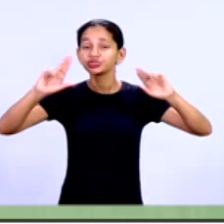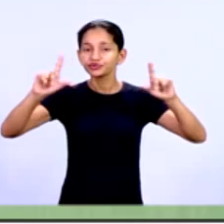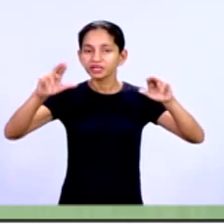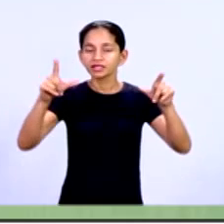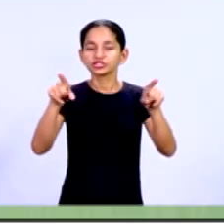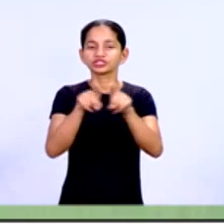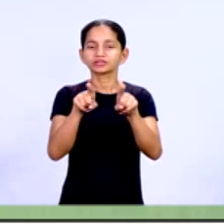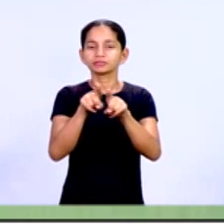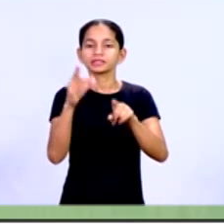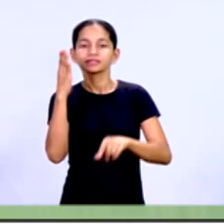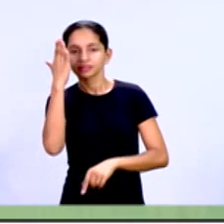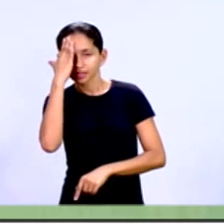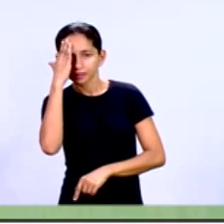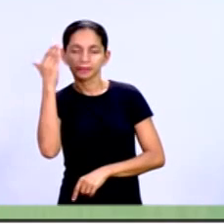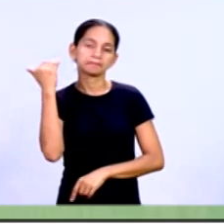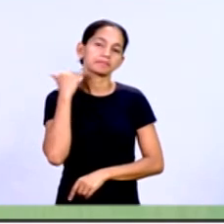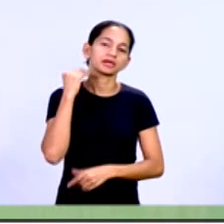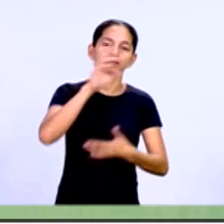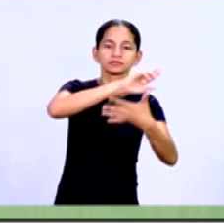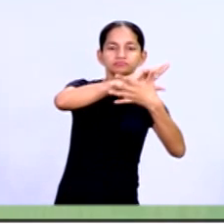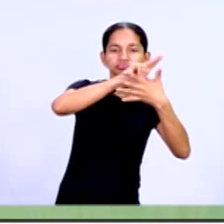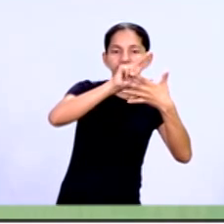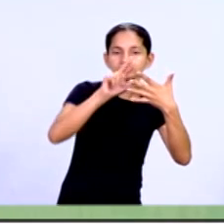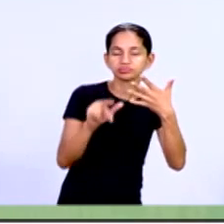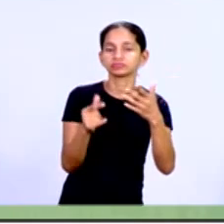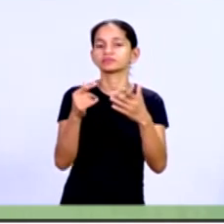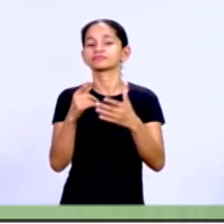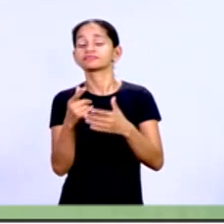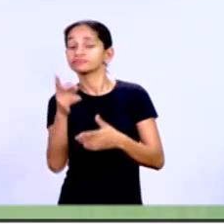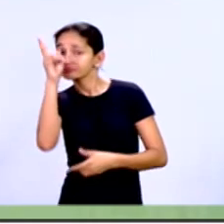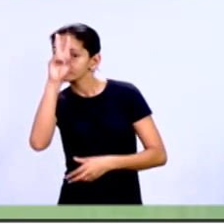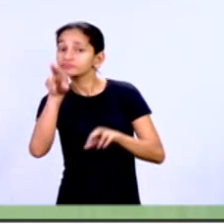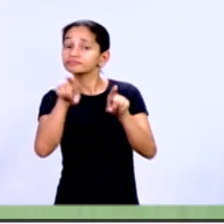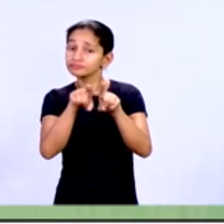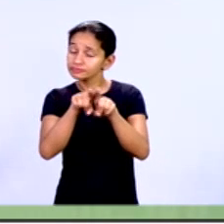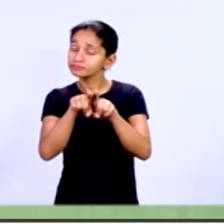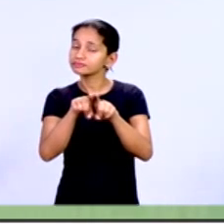os tipos de bancos e suas origens históricas.